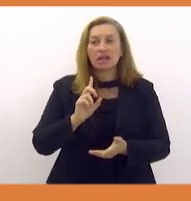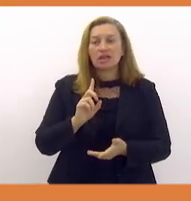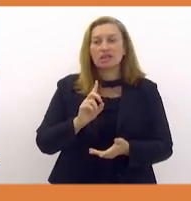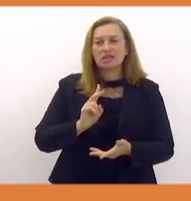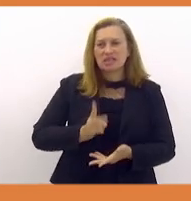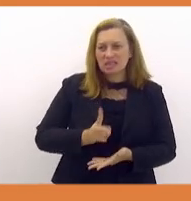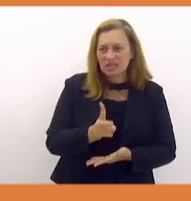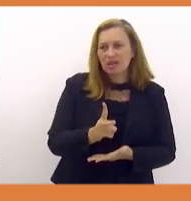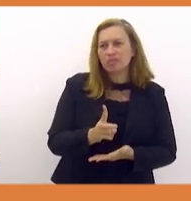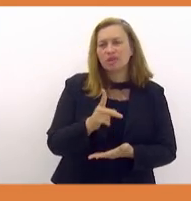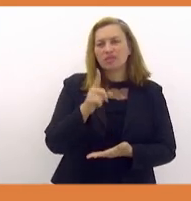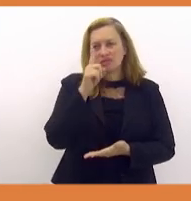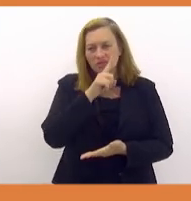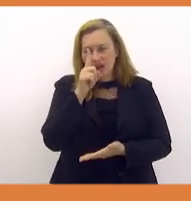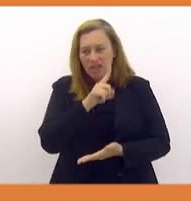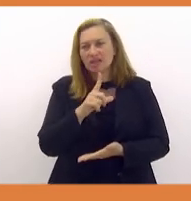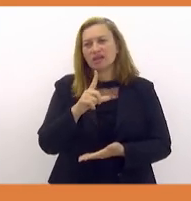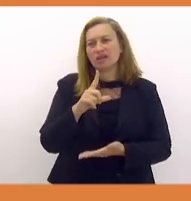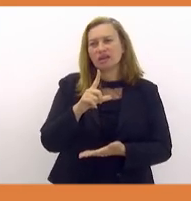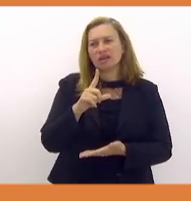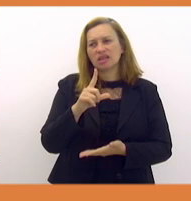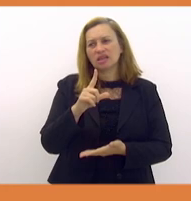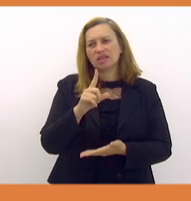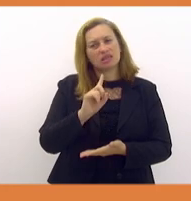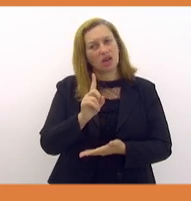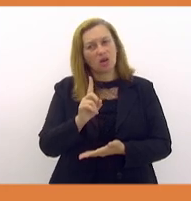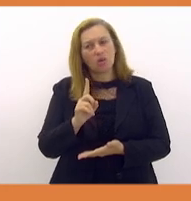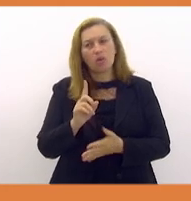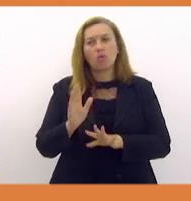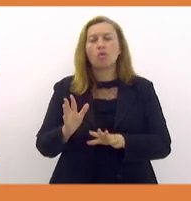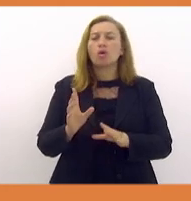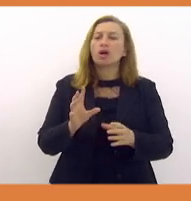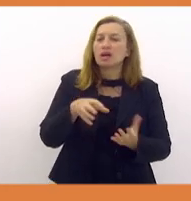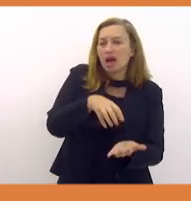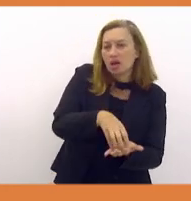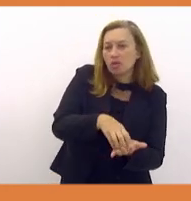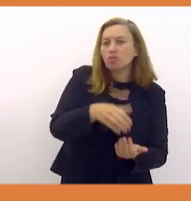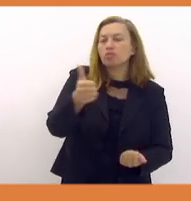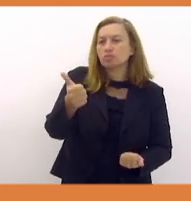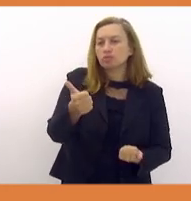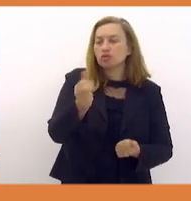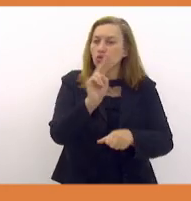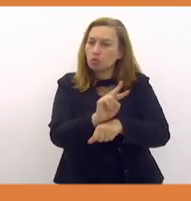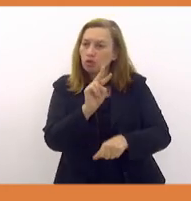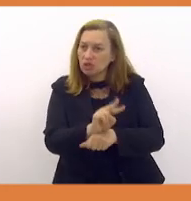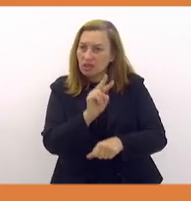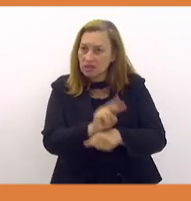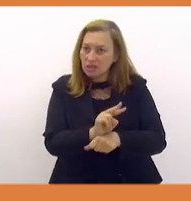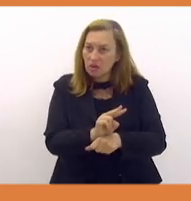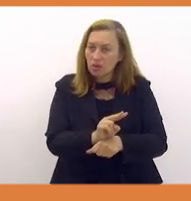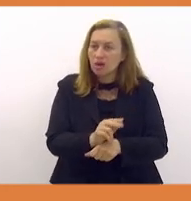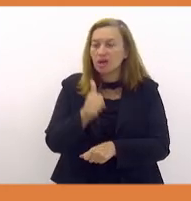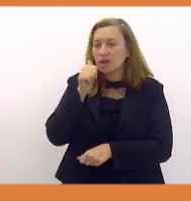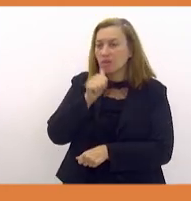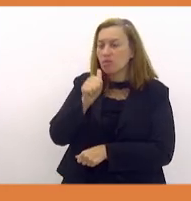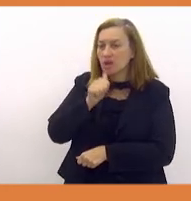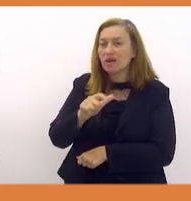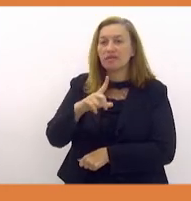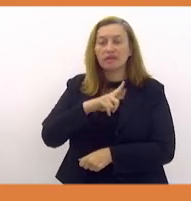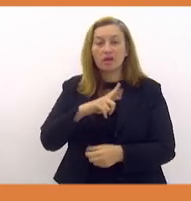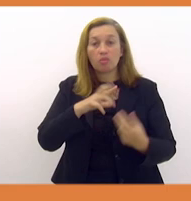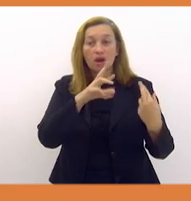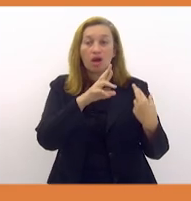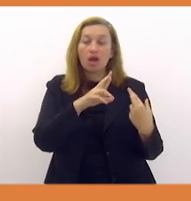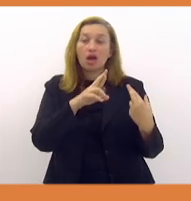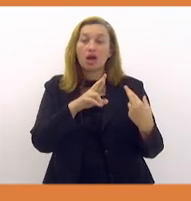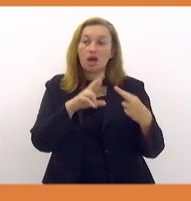em serviços ou redes de proteção que garantam que essa vítima tenha uma resposta